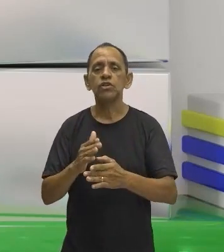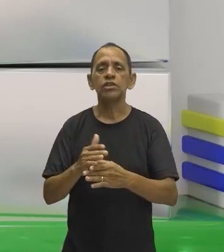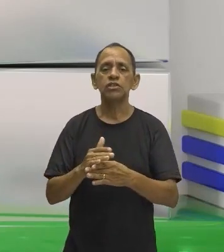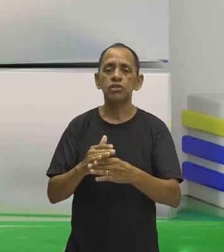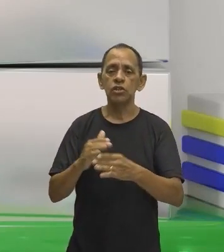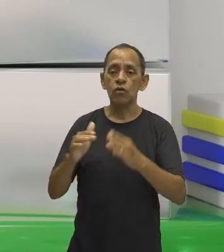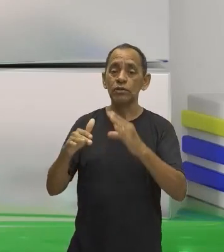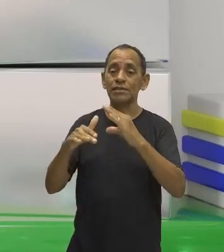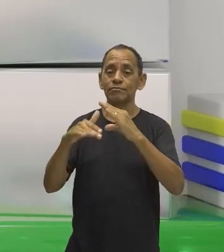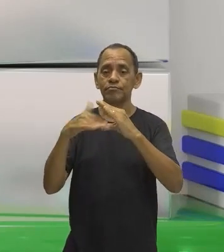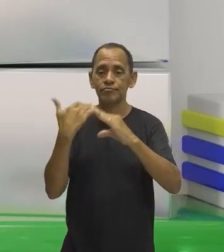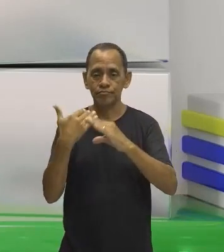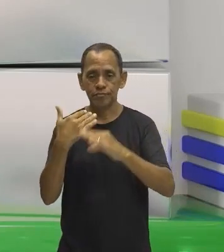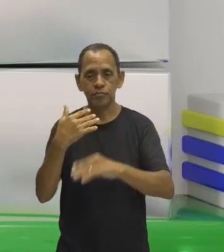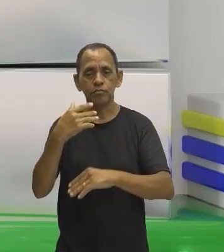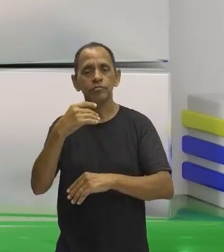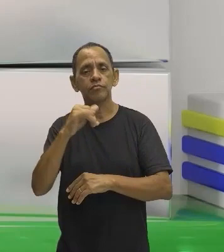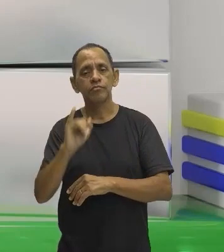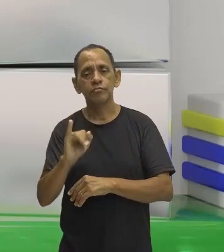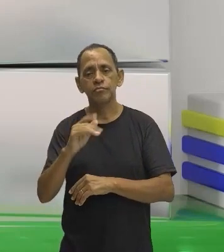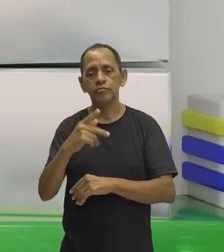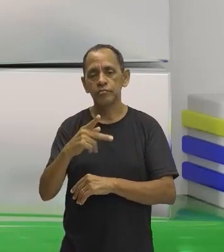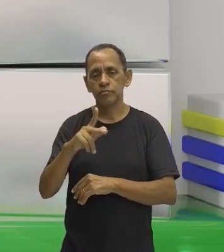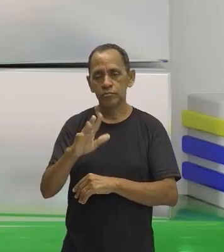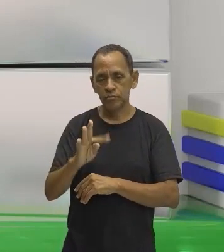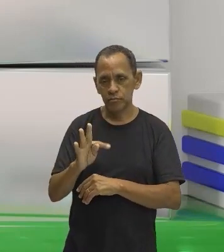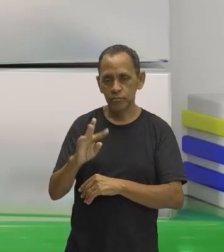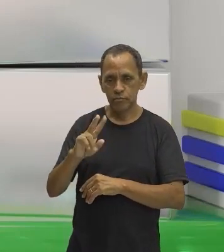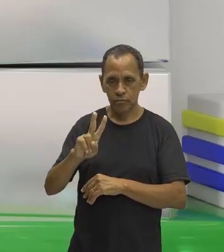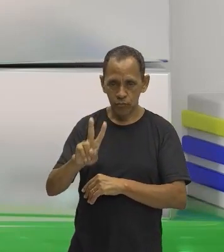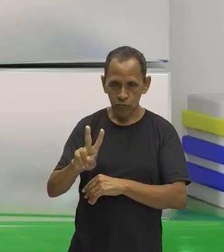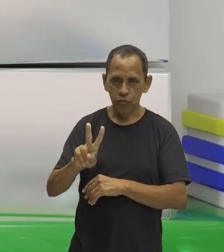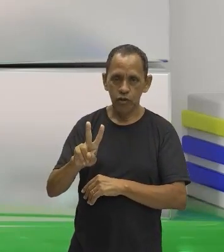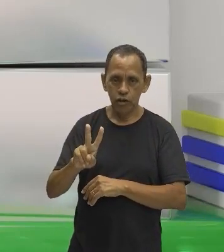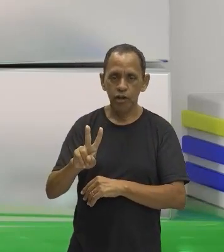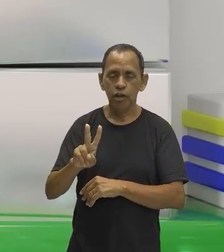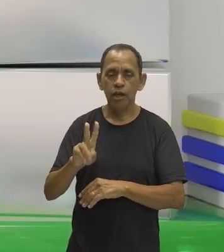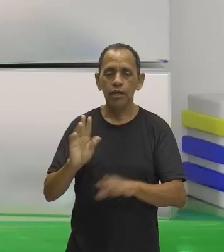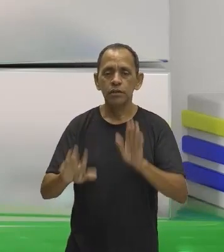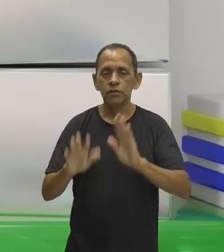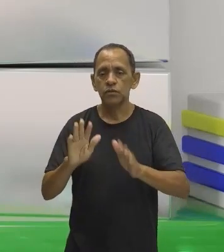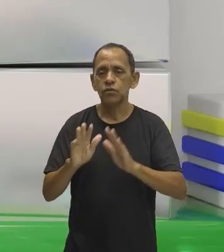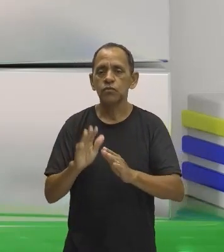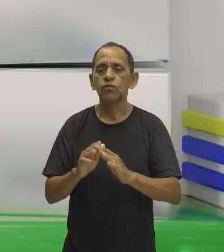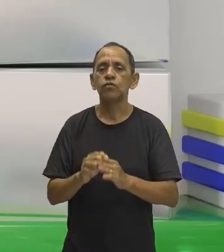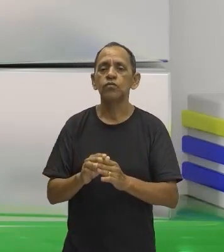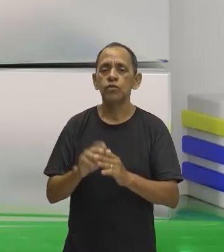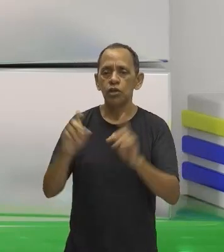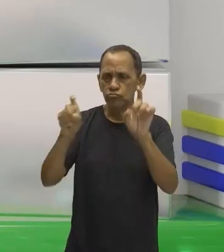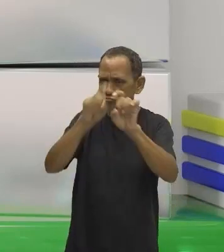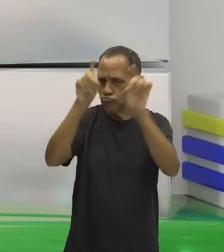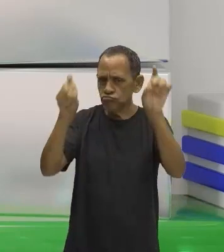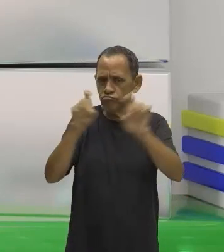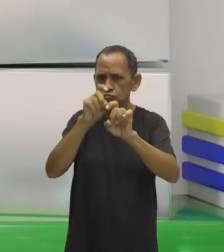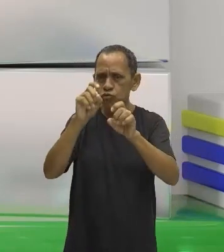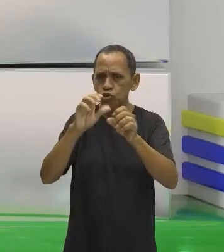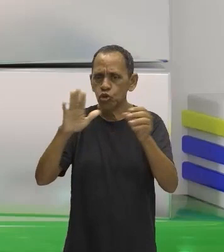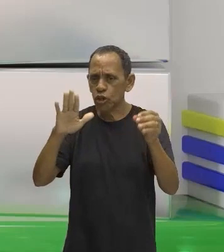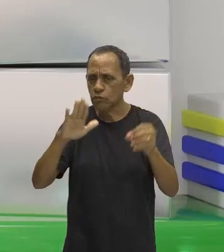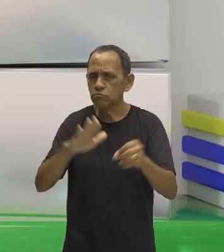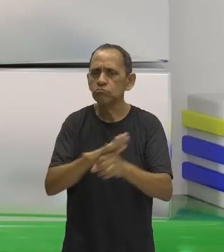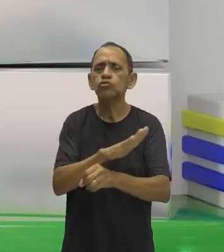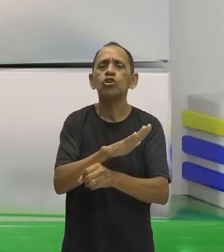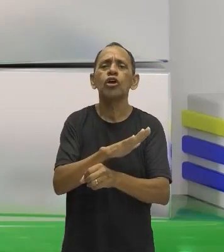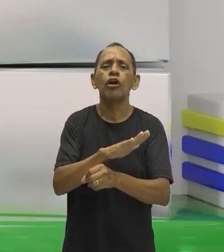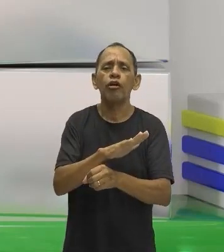você não consegue baixar essas cartelas, né? Ou não sei, a memória do computador está cheia. E você acessando via e-mail, você vai lá, abre o